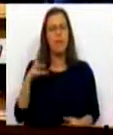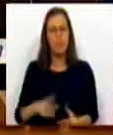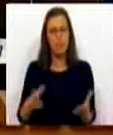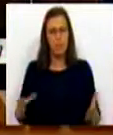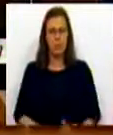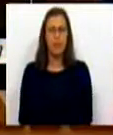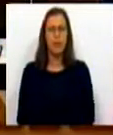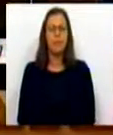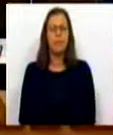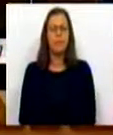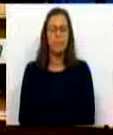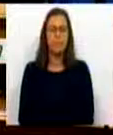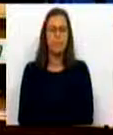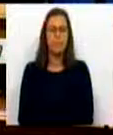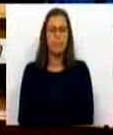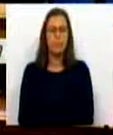Portugal.